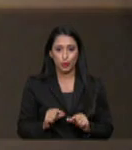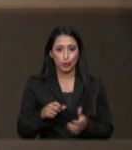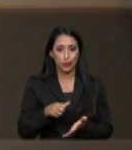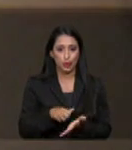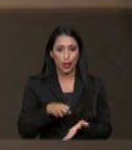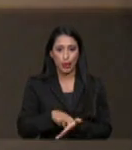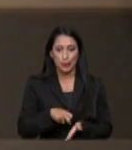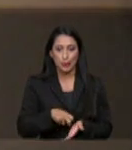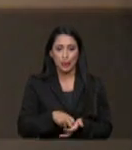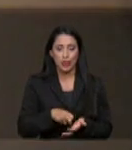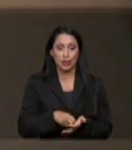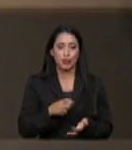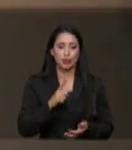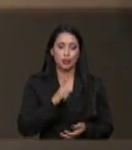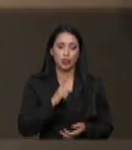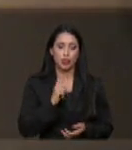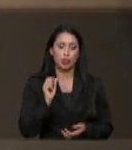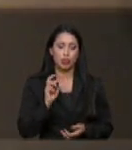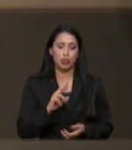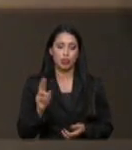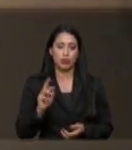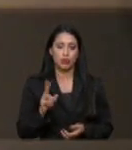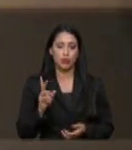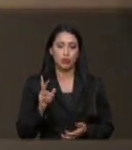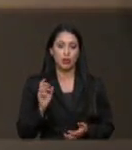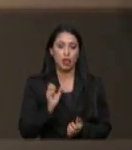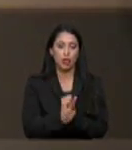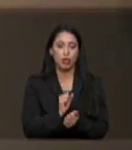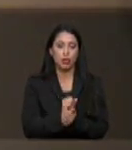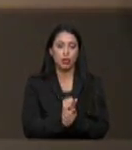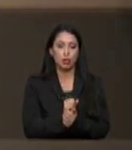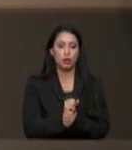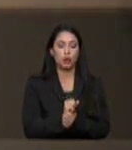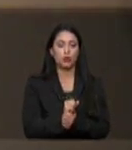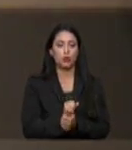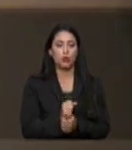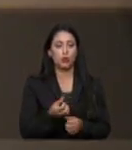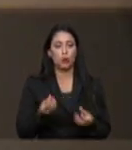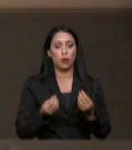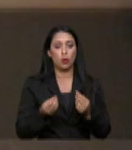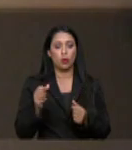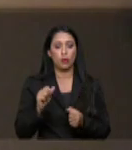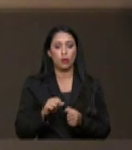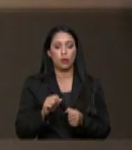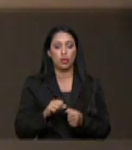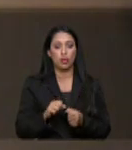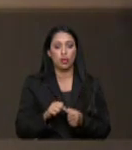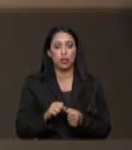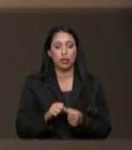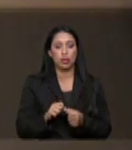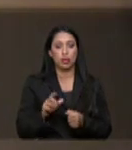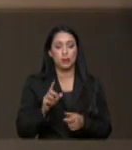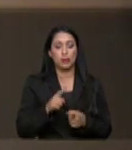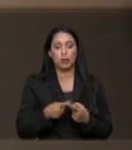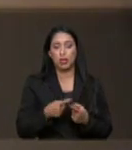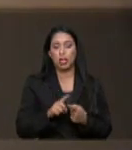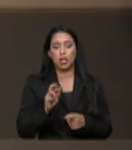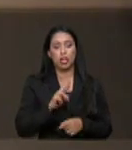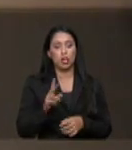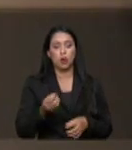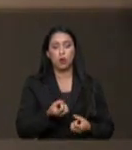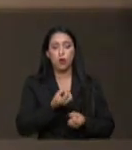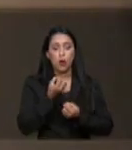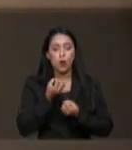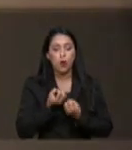e ainda que ele não rechace a prática e da conduta porque ele não chega a confessar